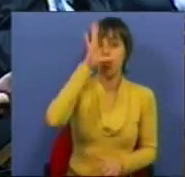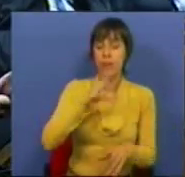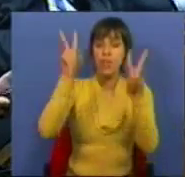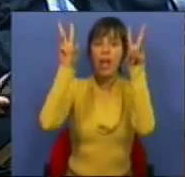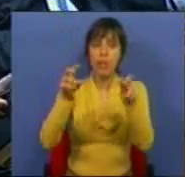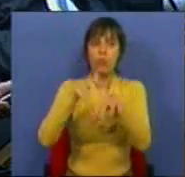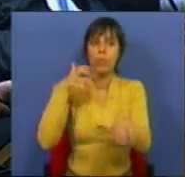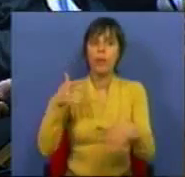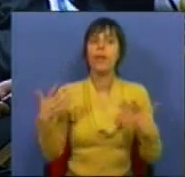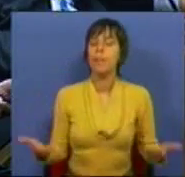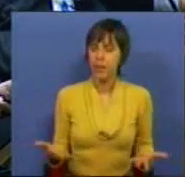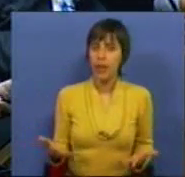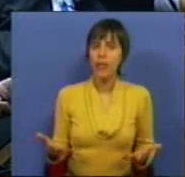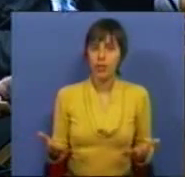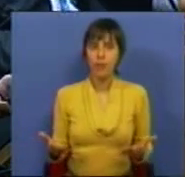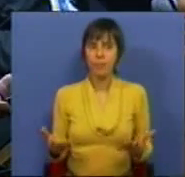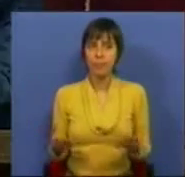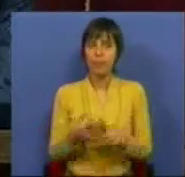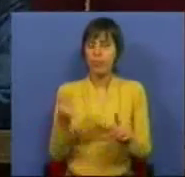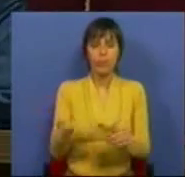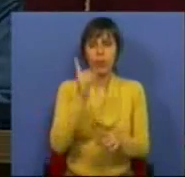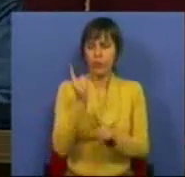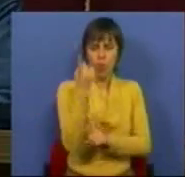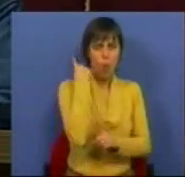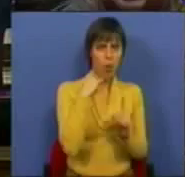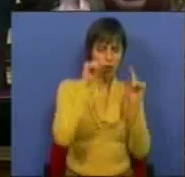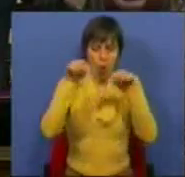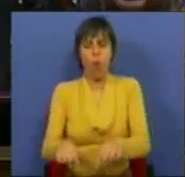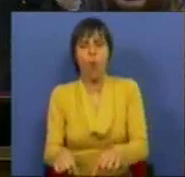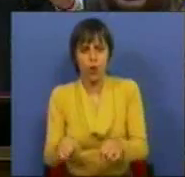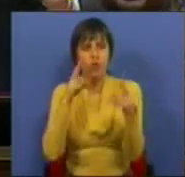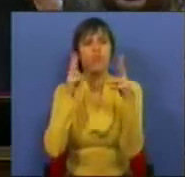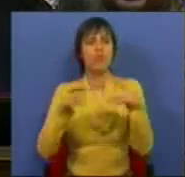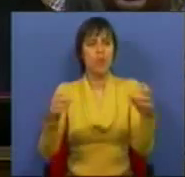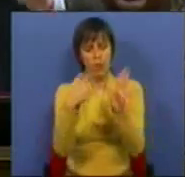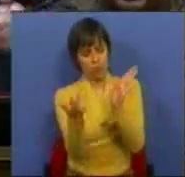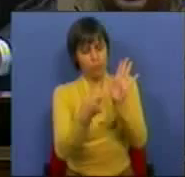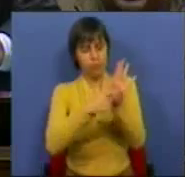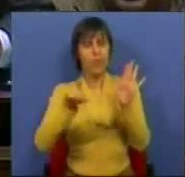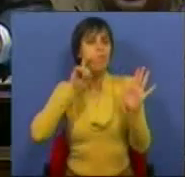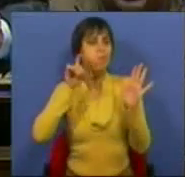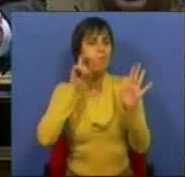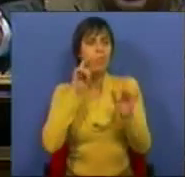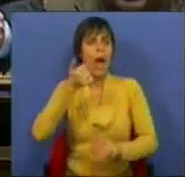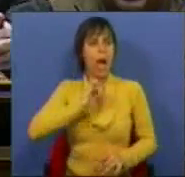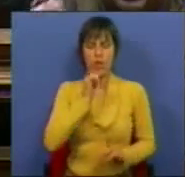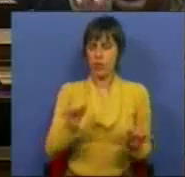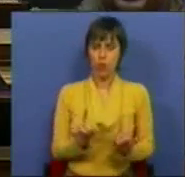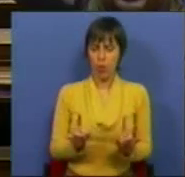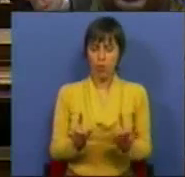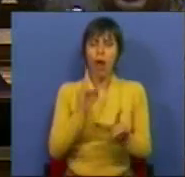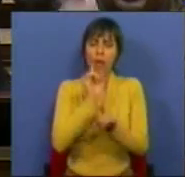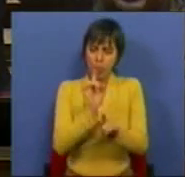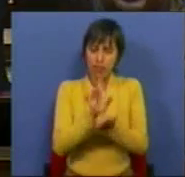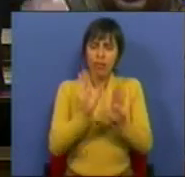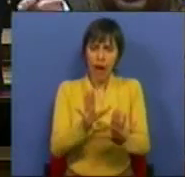Assuntos Parlamentares, não foi de ontem para hoje que se encontrou uma cláusula de salvaguarda para os Açores. Ela